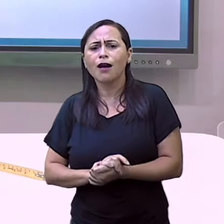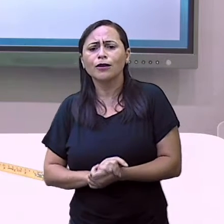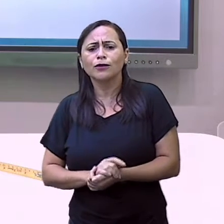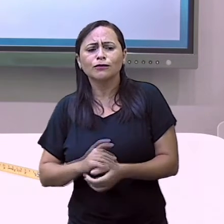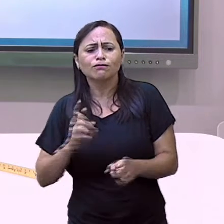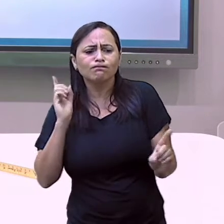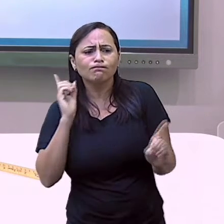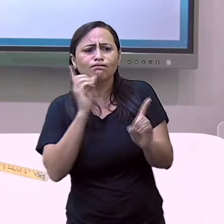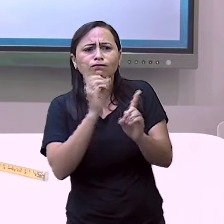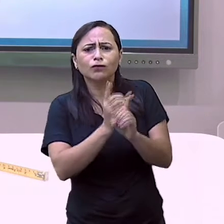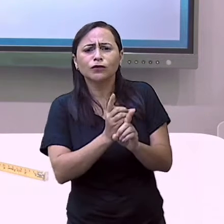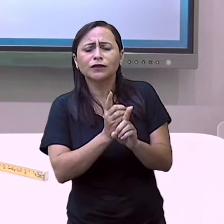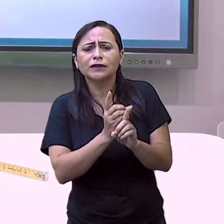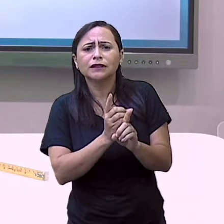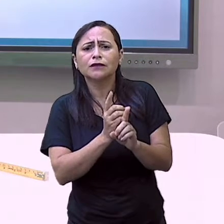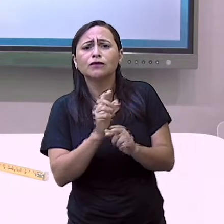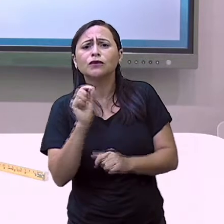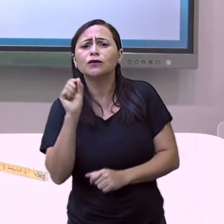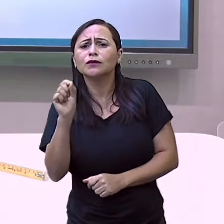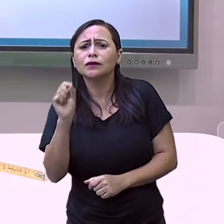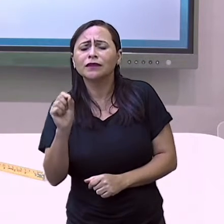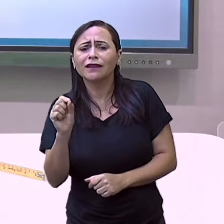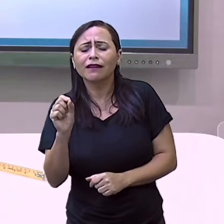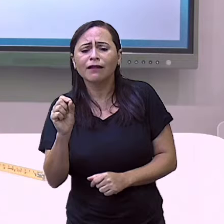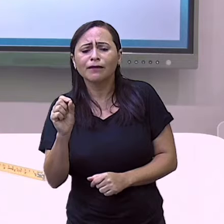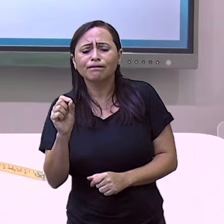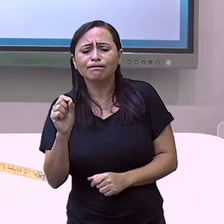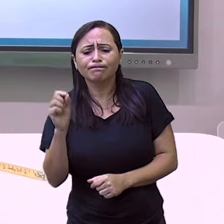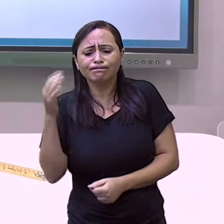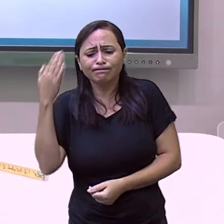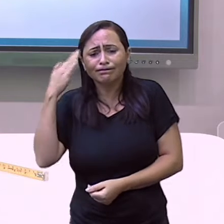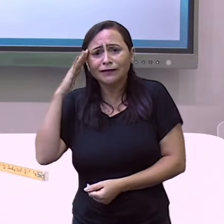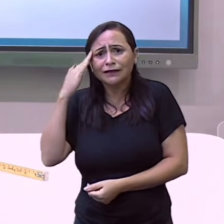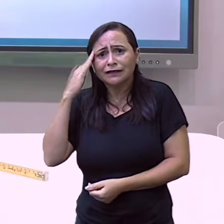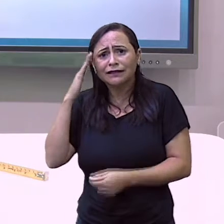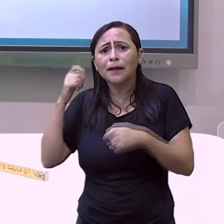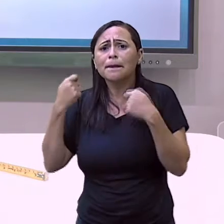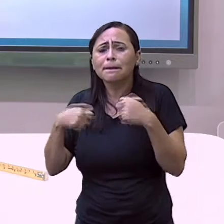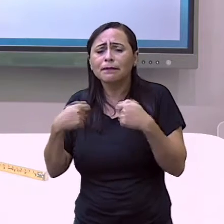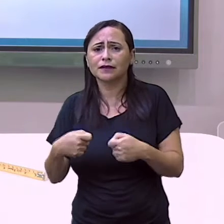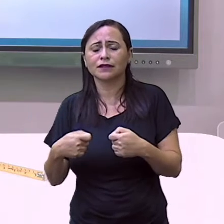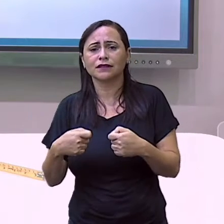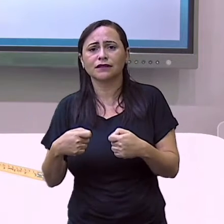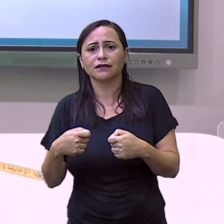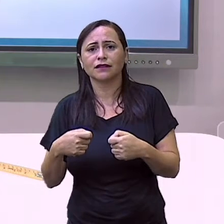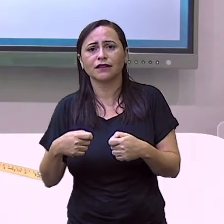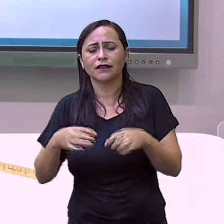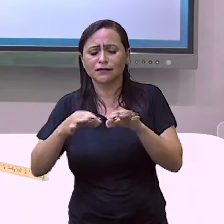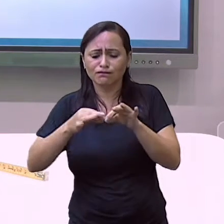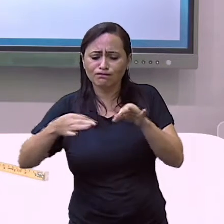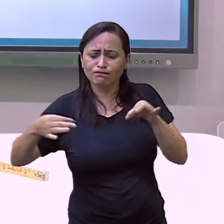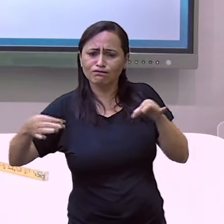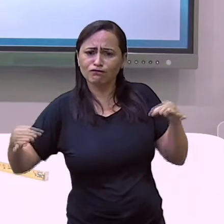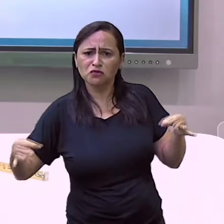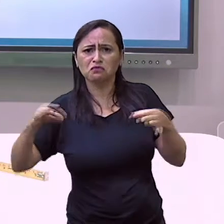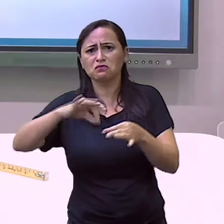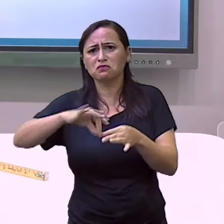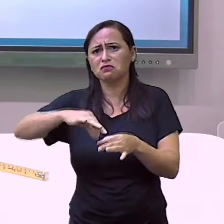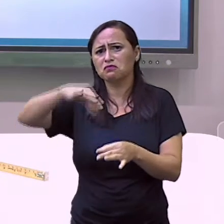nós precisamos compreender essas medidas, certo? Seja de capacidade, seja